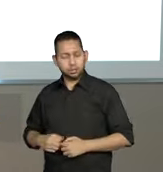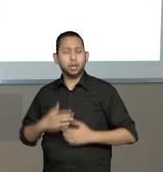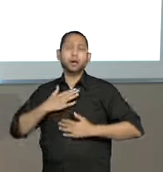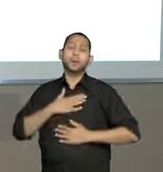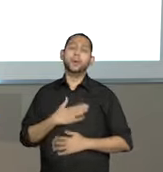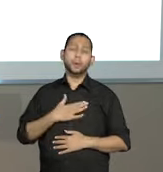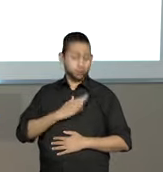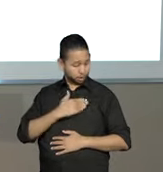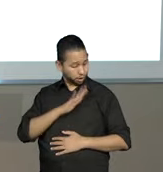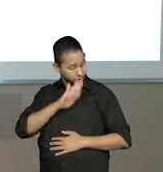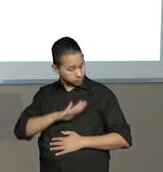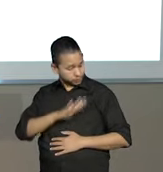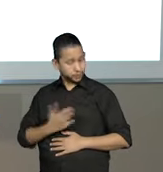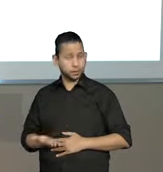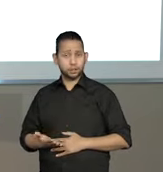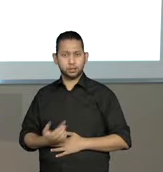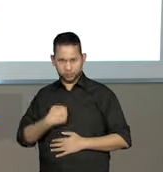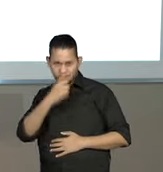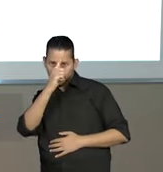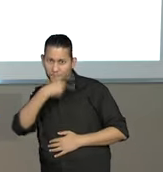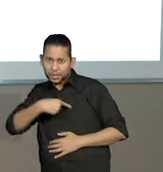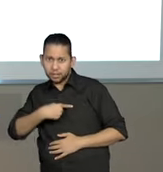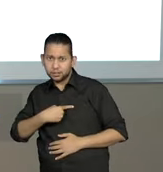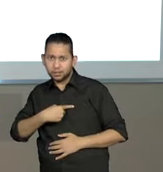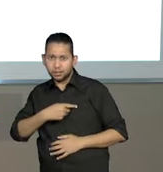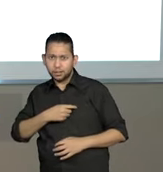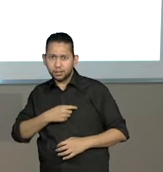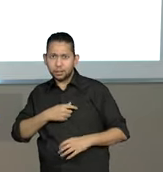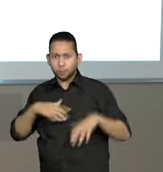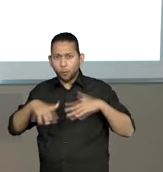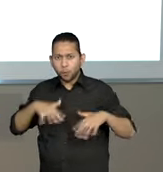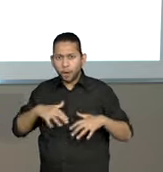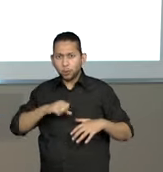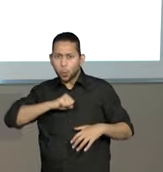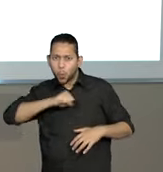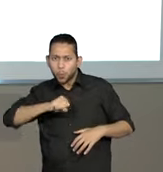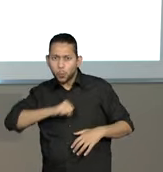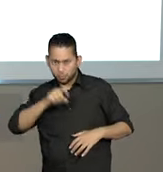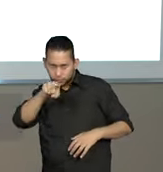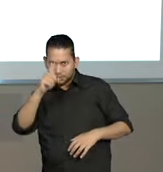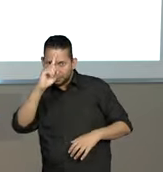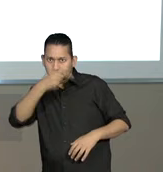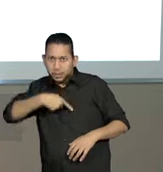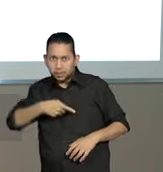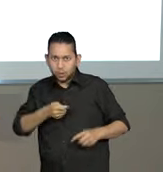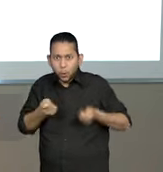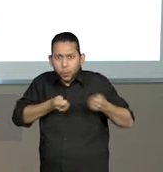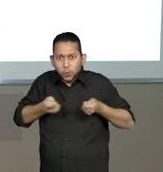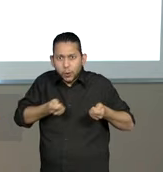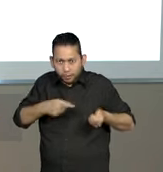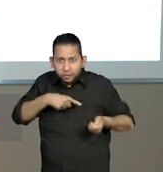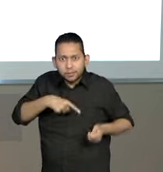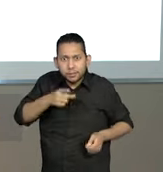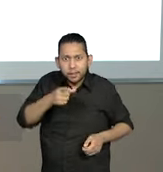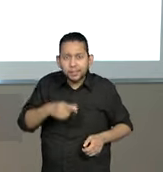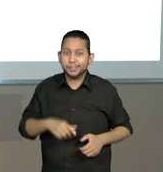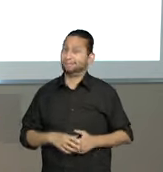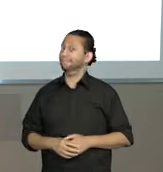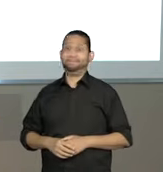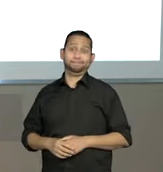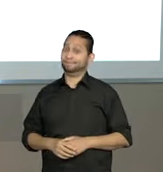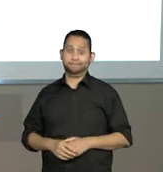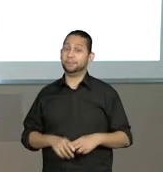mais lento. Eu não mando, não tenho esses comandos, não tenho como mandar nesse meu coração. Então, ele é